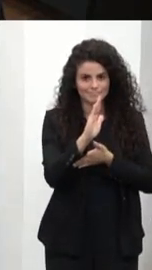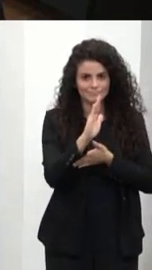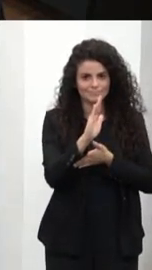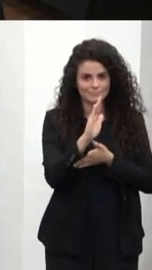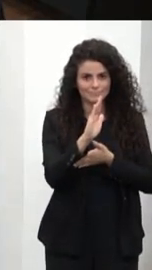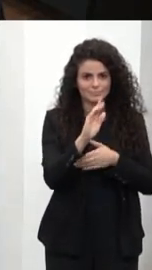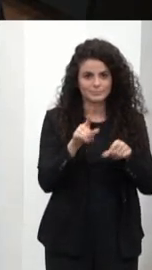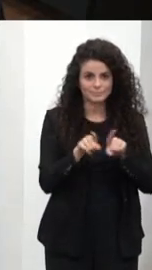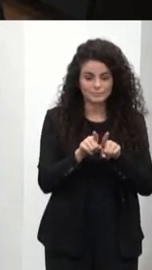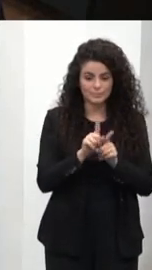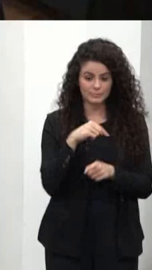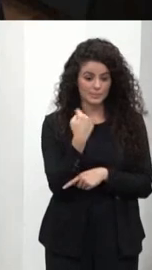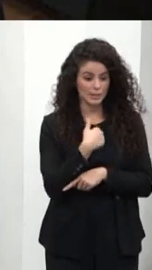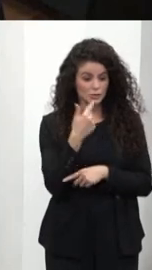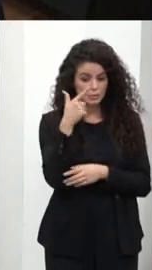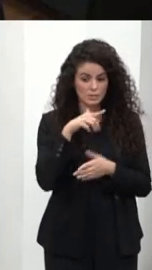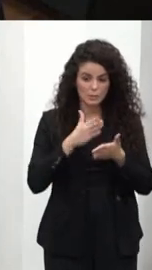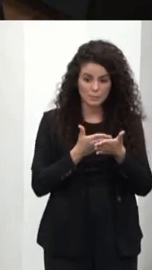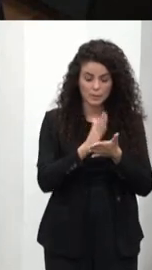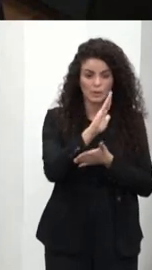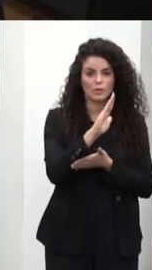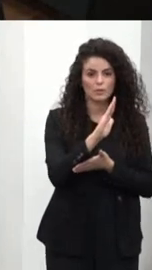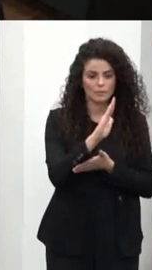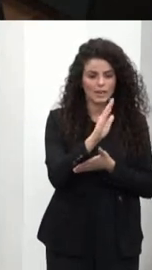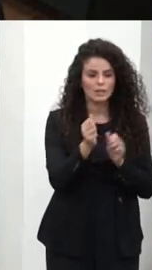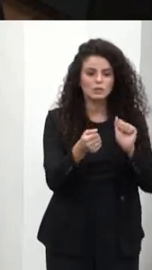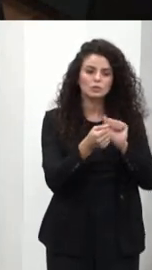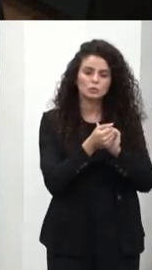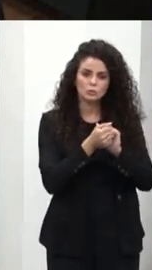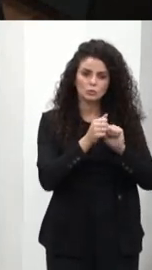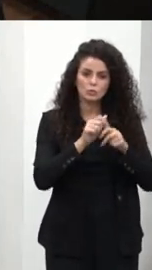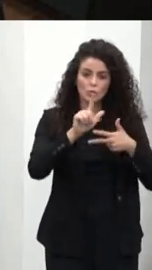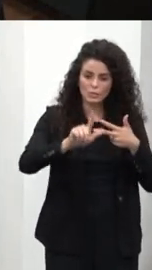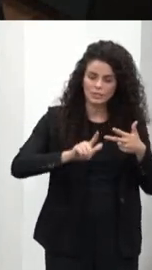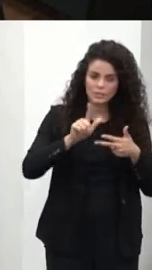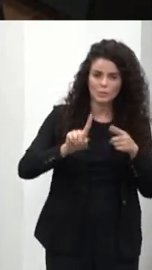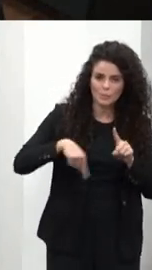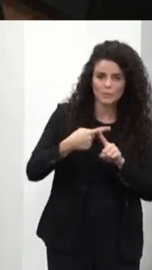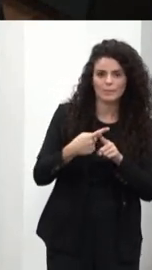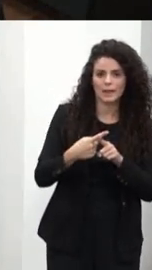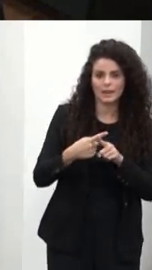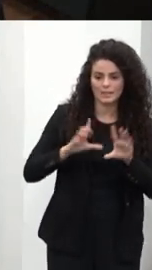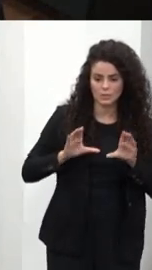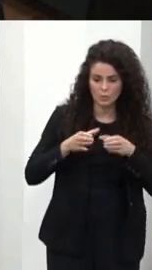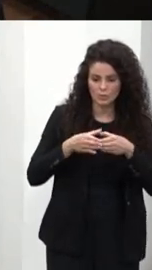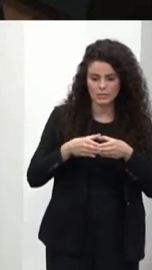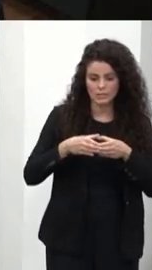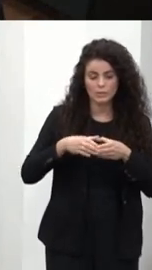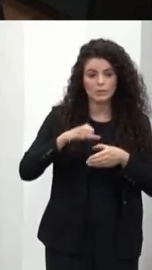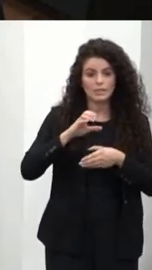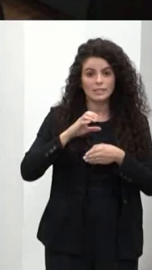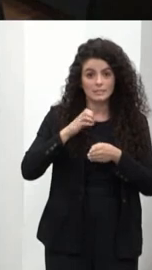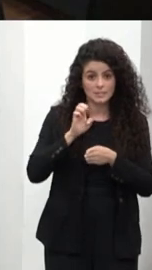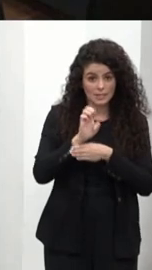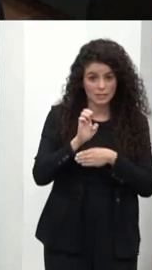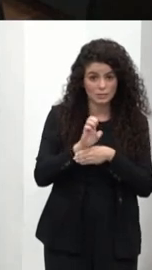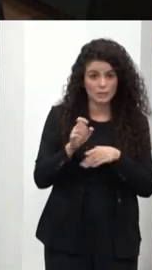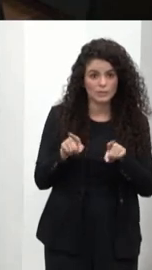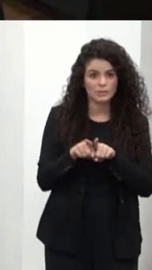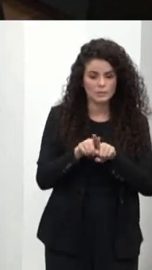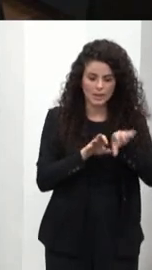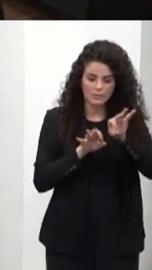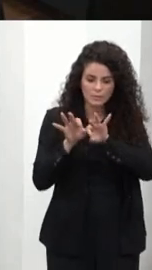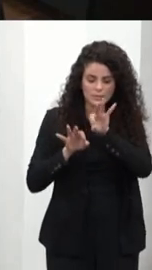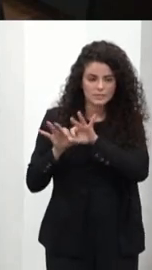a gente trata disso com a escola do legislativo e com o Conselho Estadual e o congest que para pensar a formatação disso